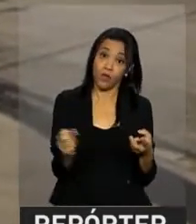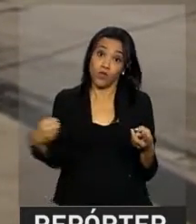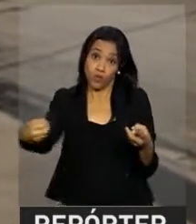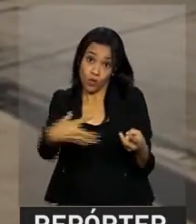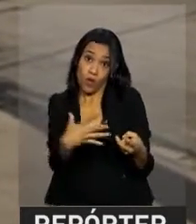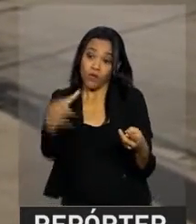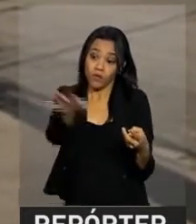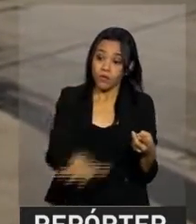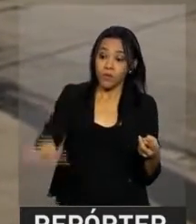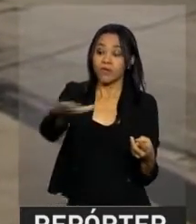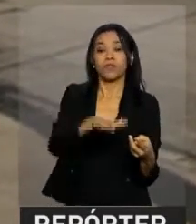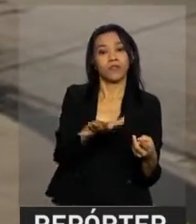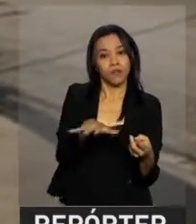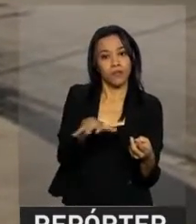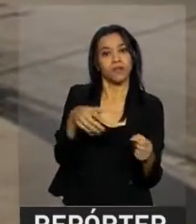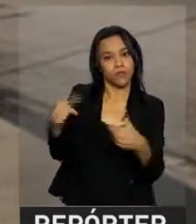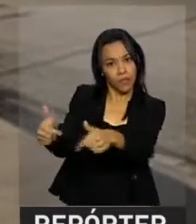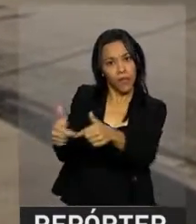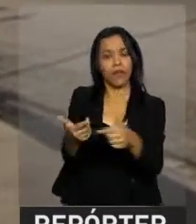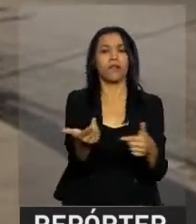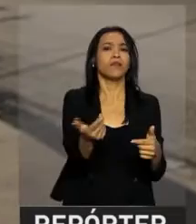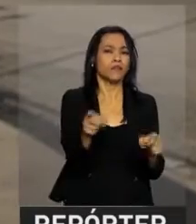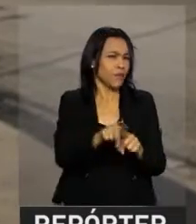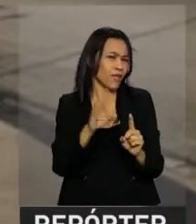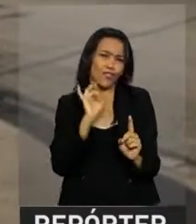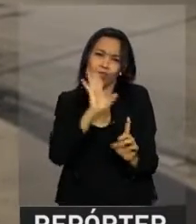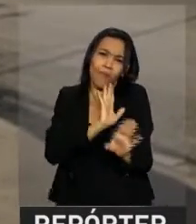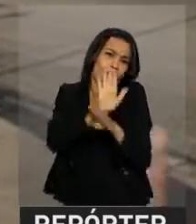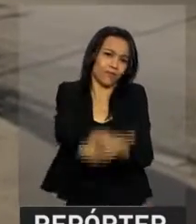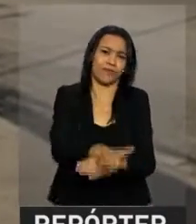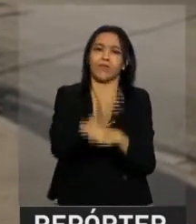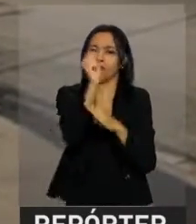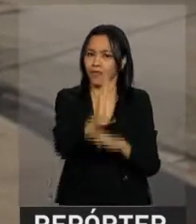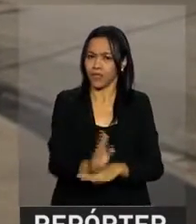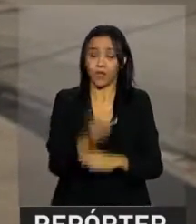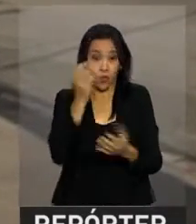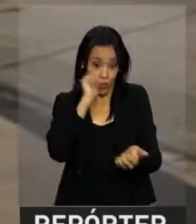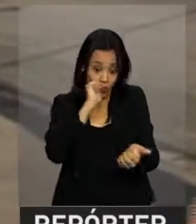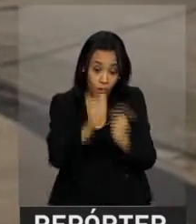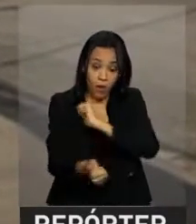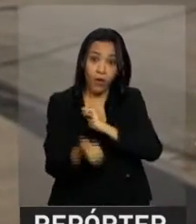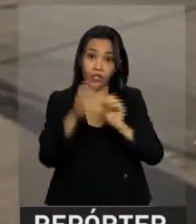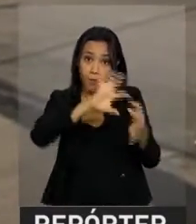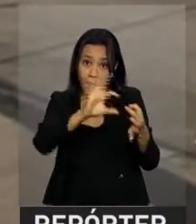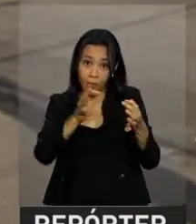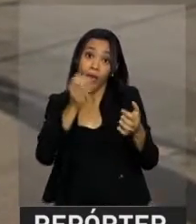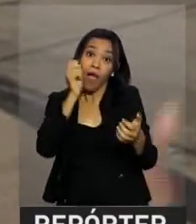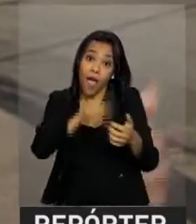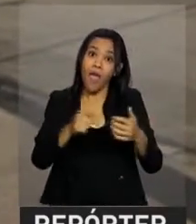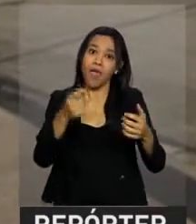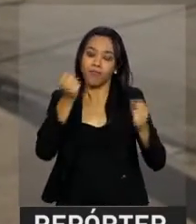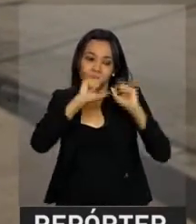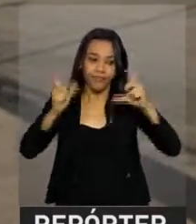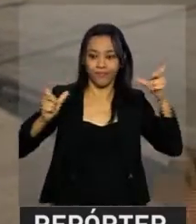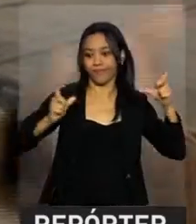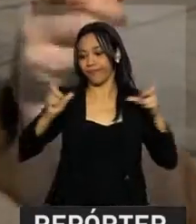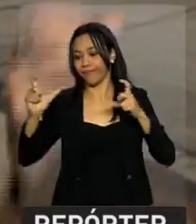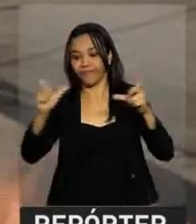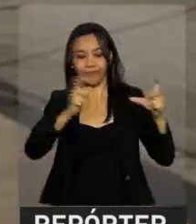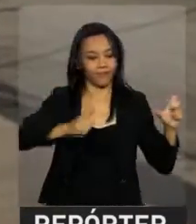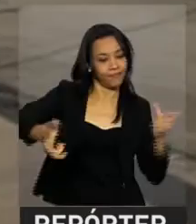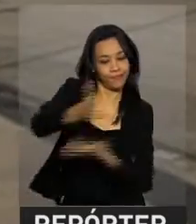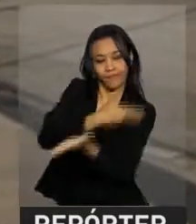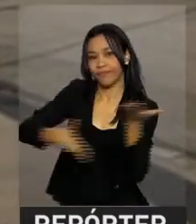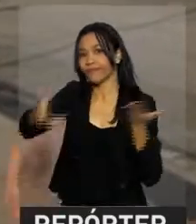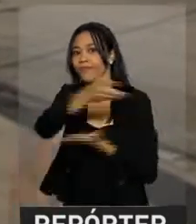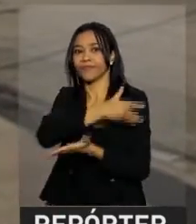poços devem gerar e que só tem a somar eu acho que o sporting se ele é um movimento engajador é um movimento que que só